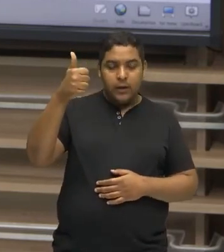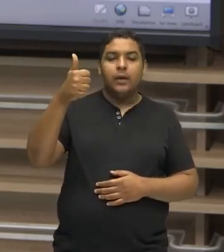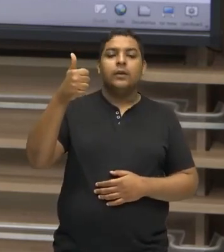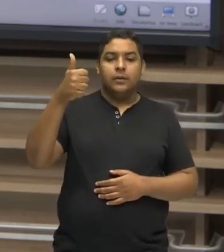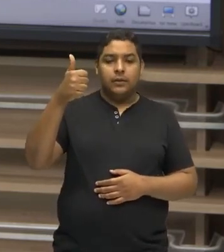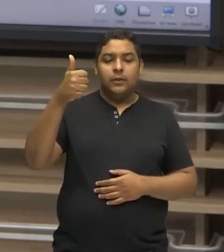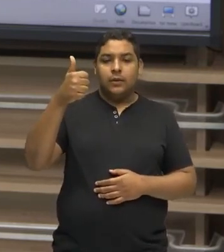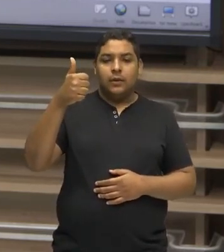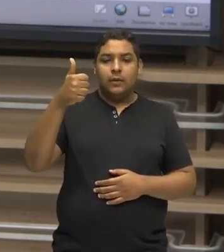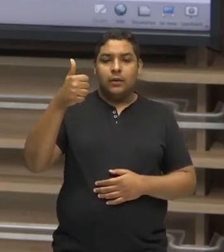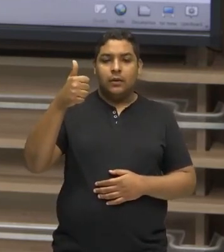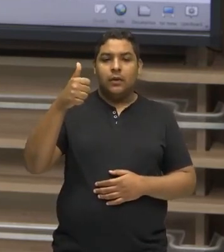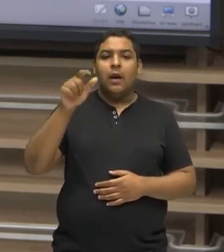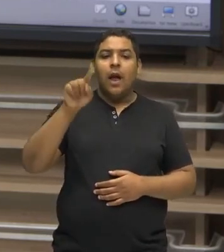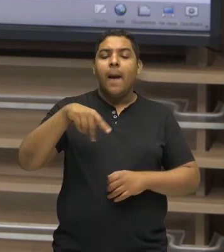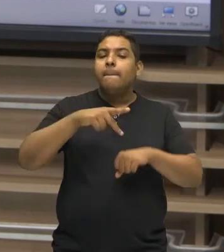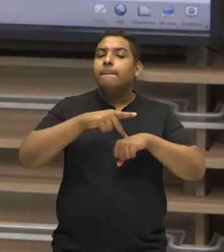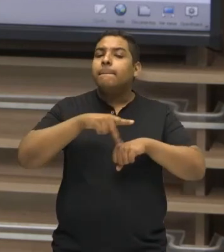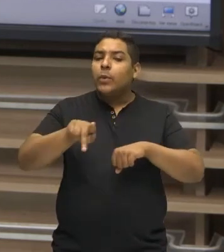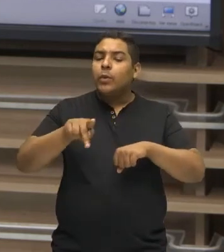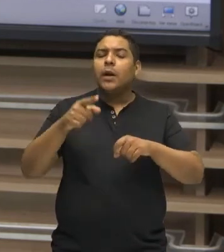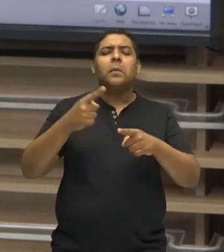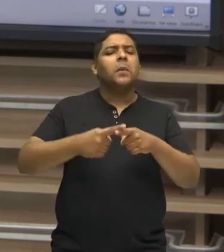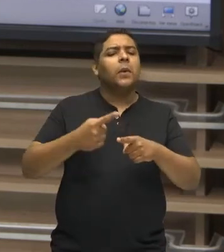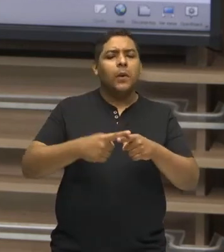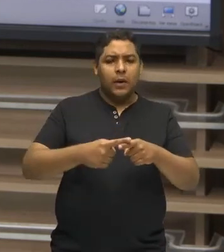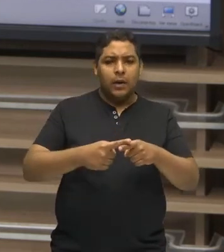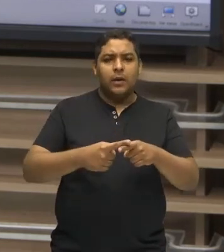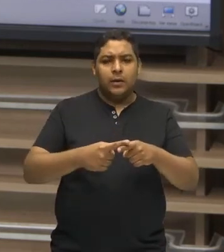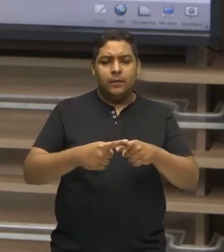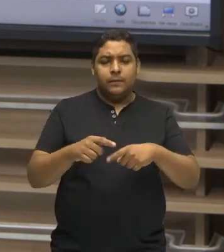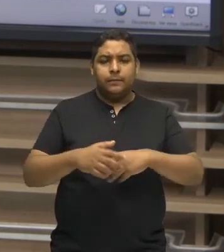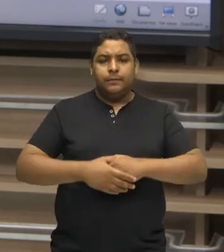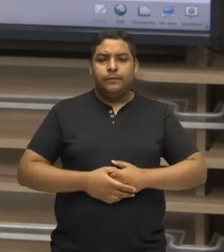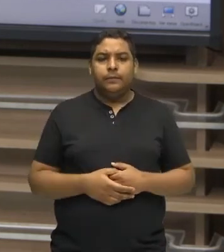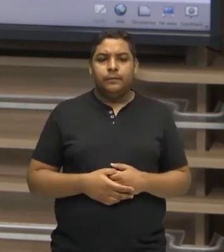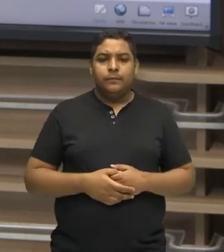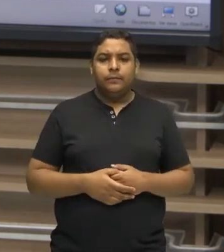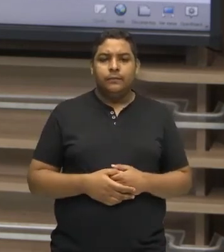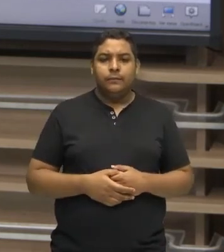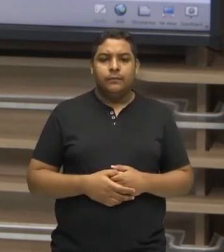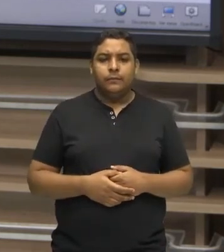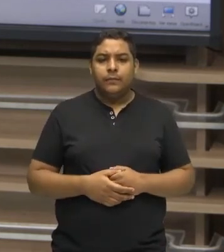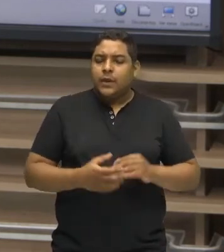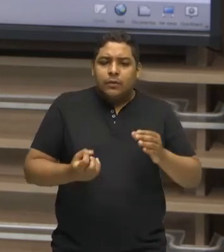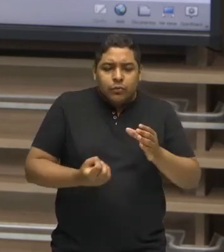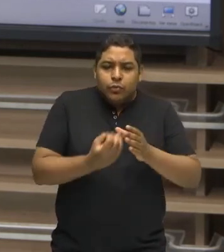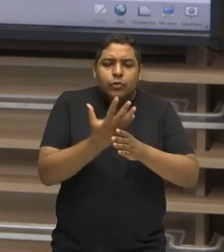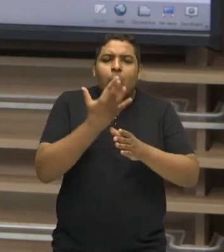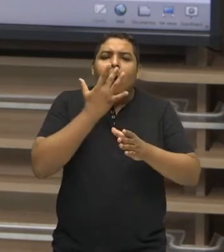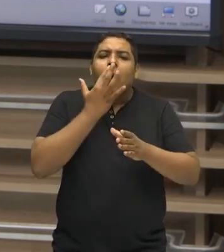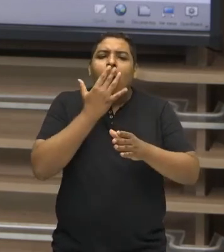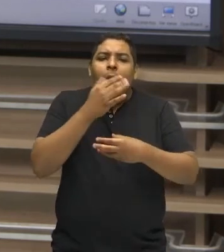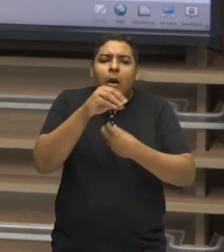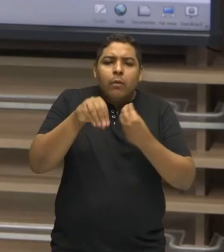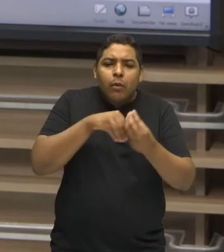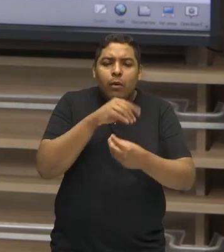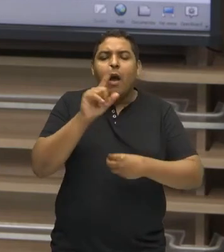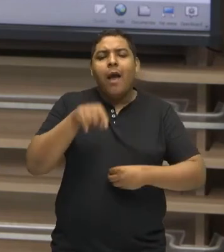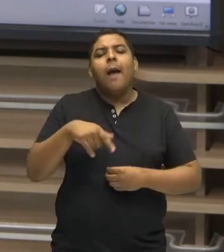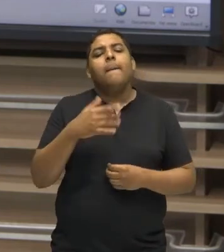são consideradas puras, porque elas surgem, elas não surgiram com a mistura de nenhuma cor, elas são